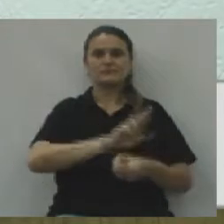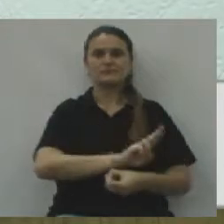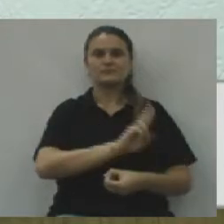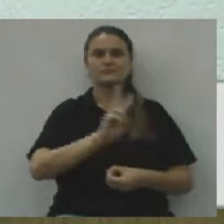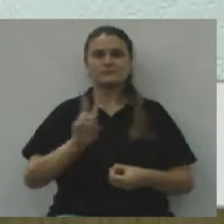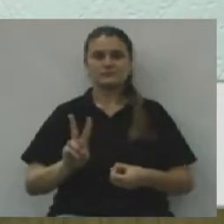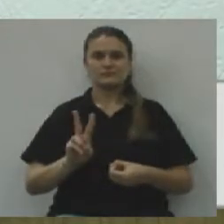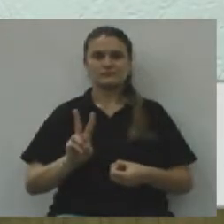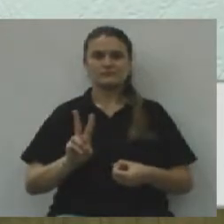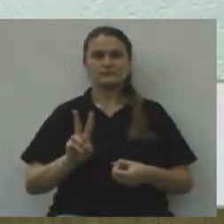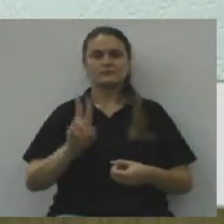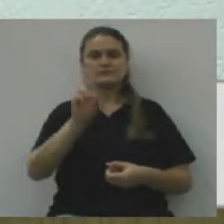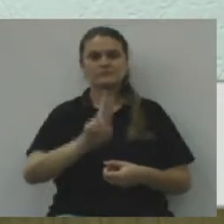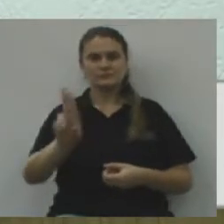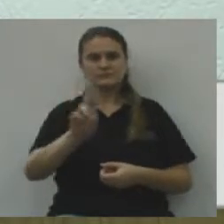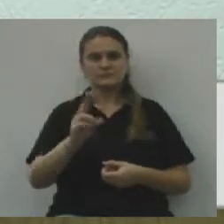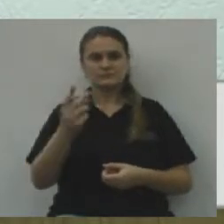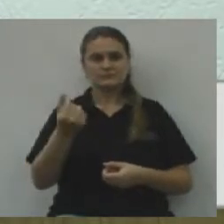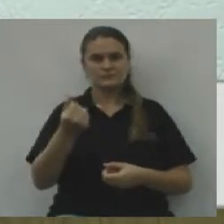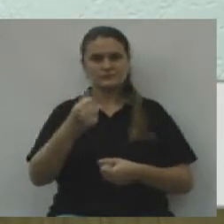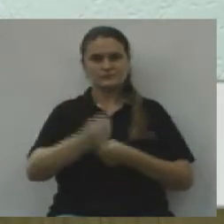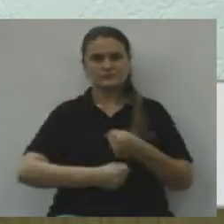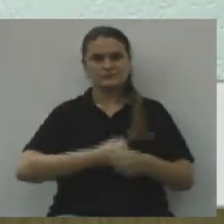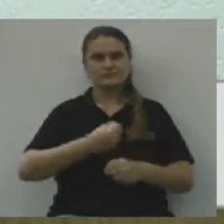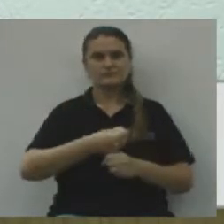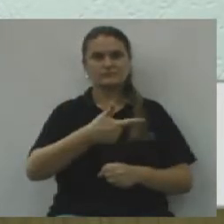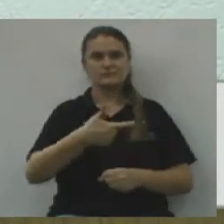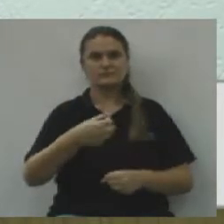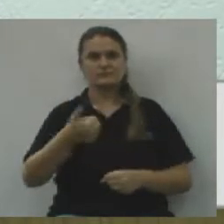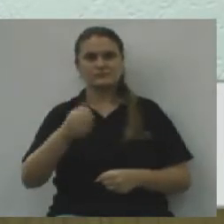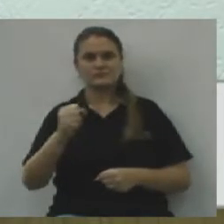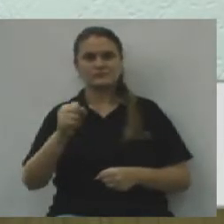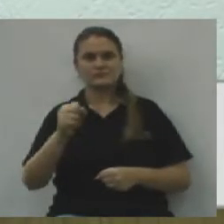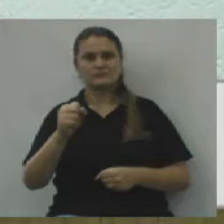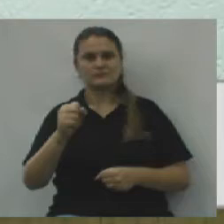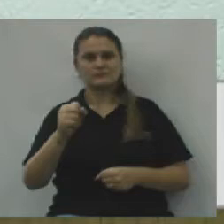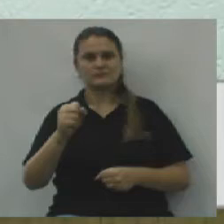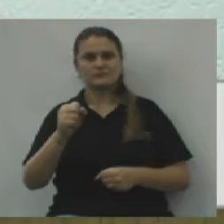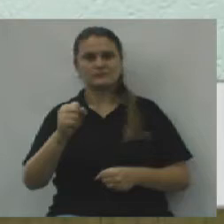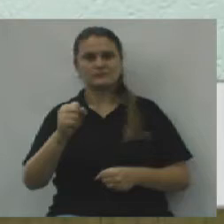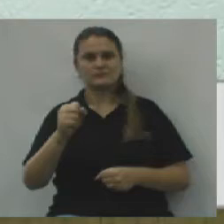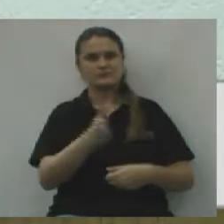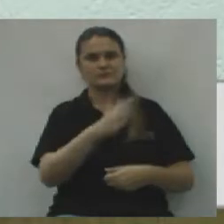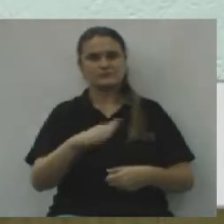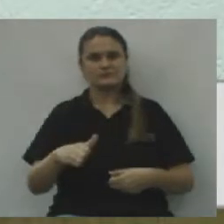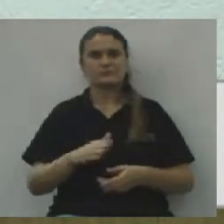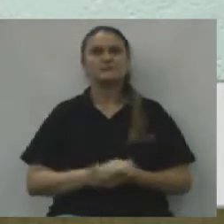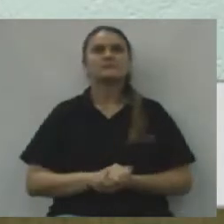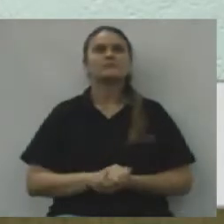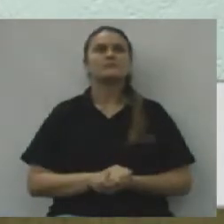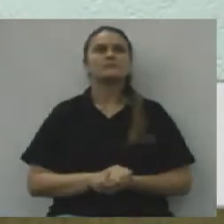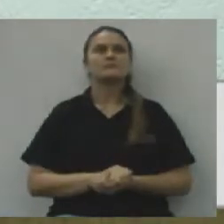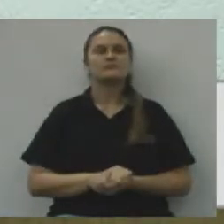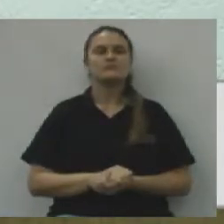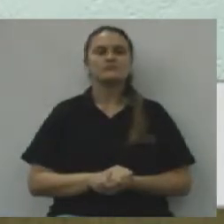Vitória para o exercício de 2018, com recursos provenientes de